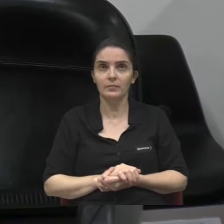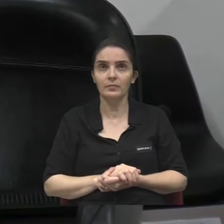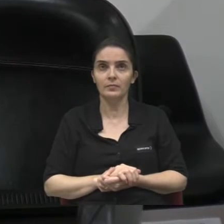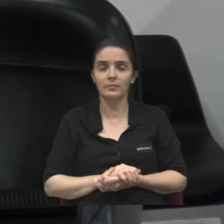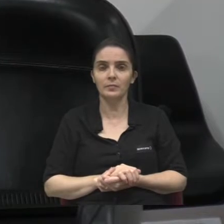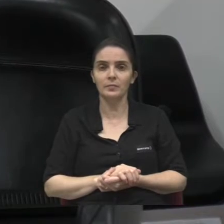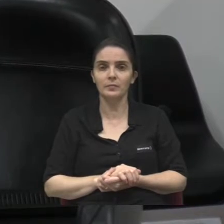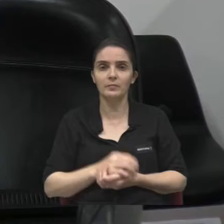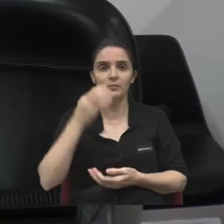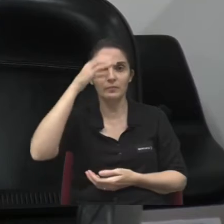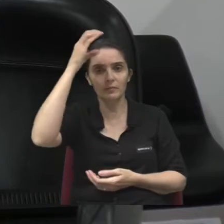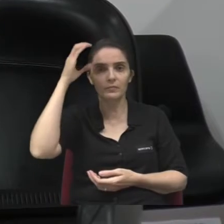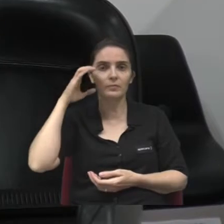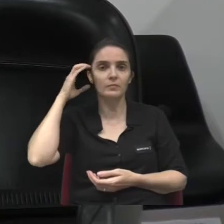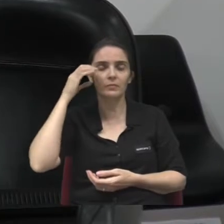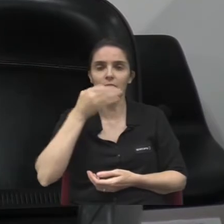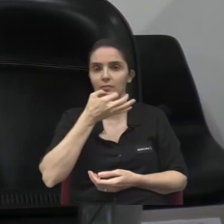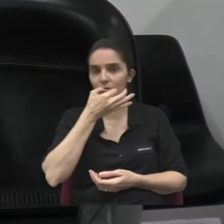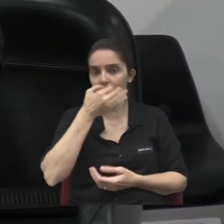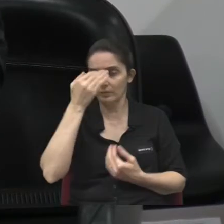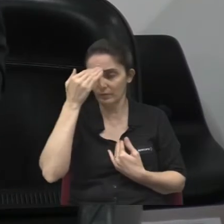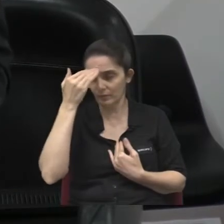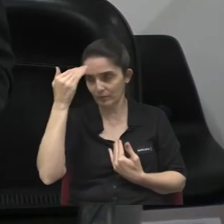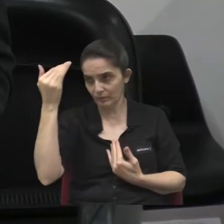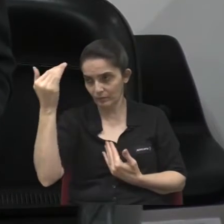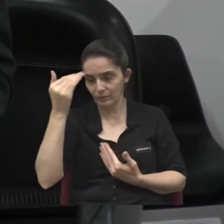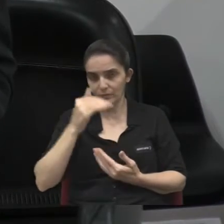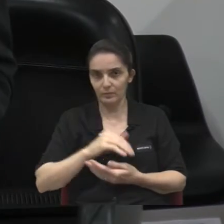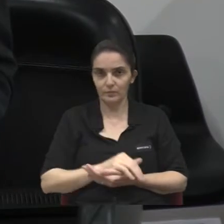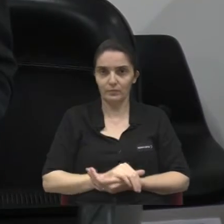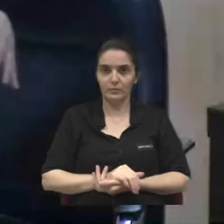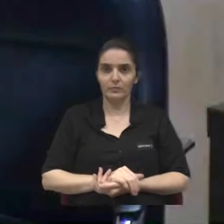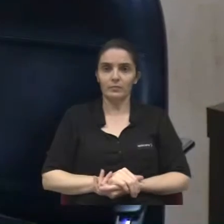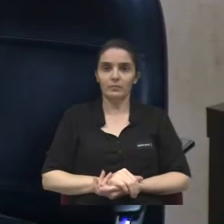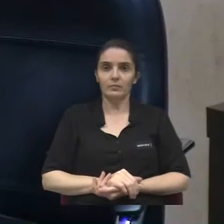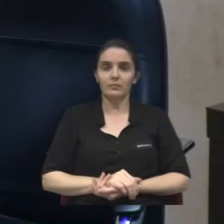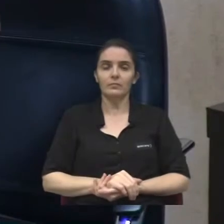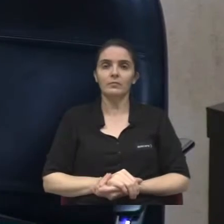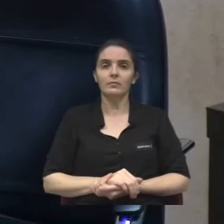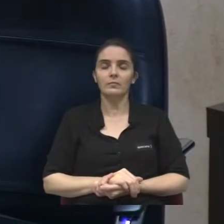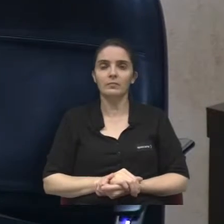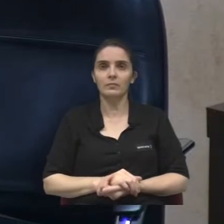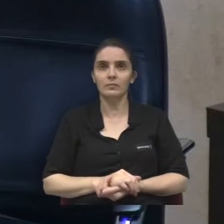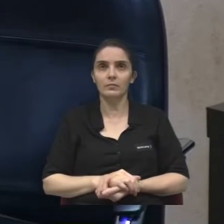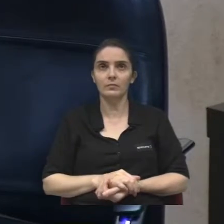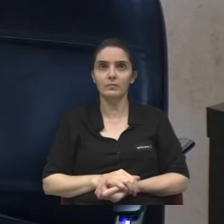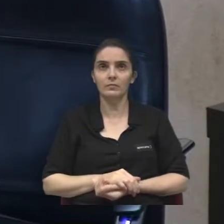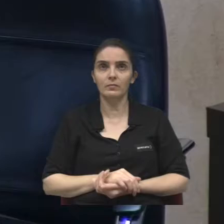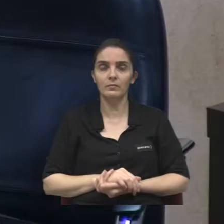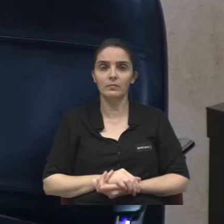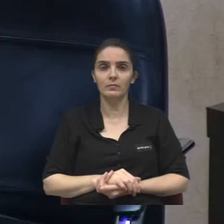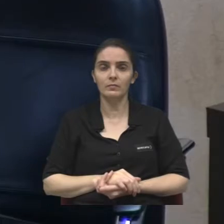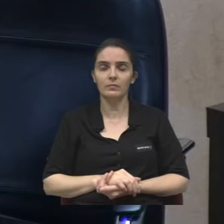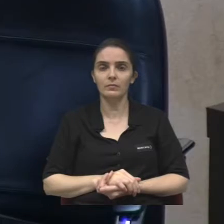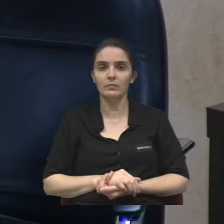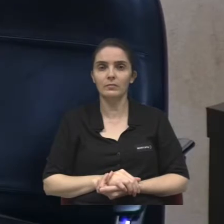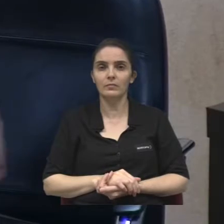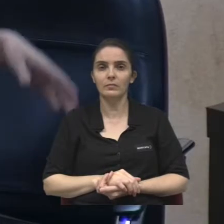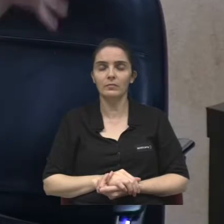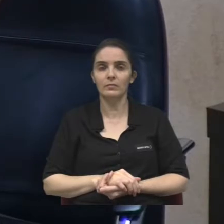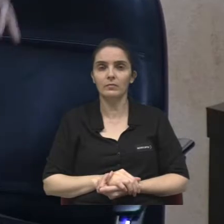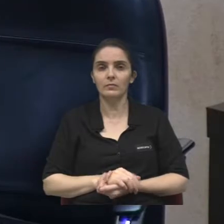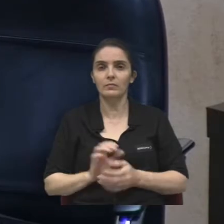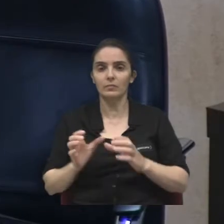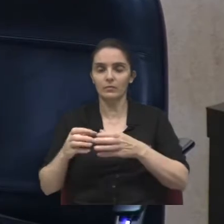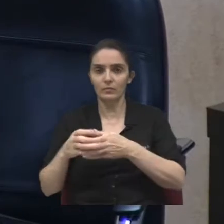não. Agradeço do senhor ter também contribuído com essas explicações pela Comissão do Meio